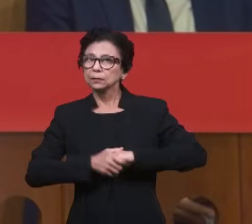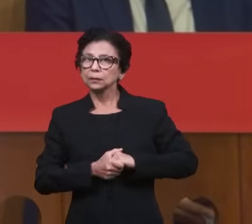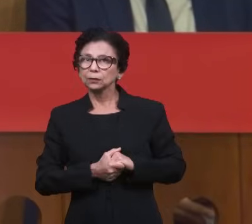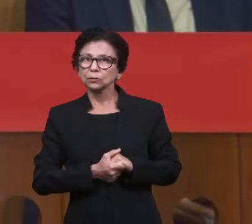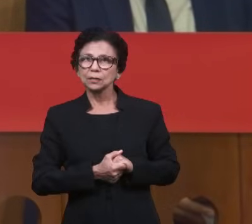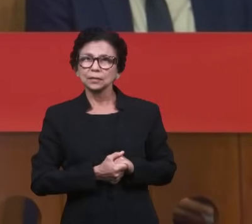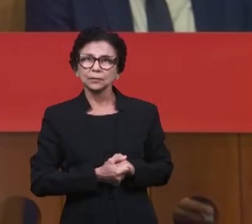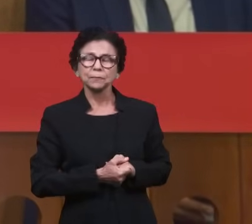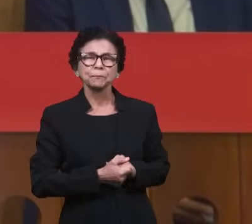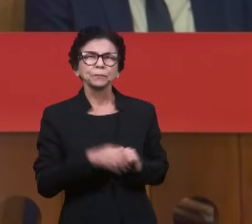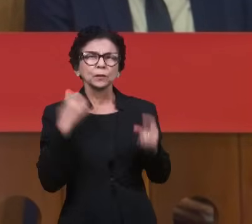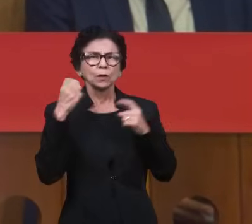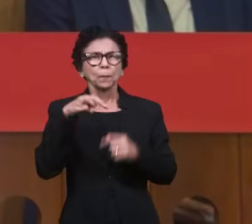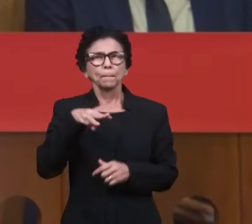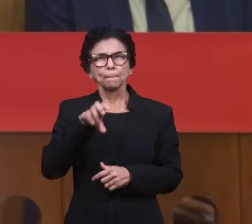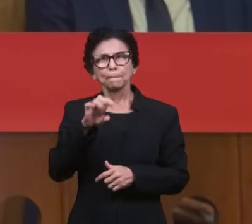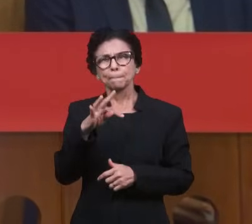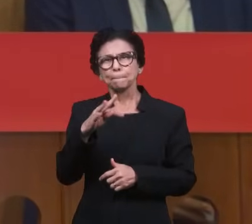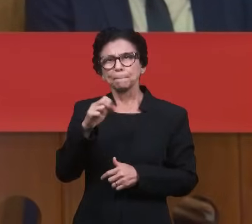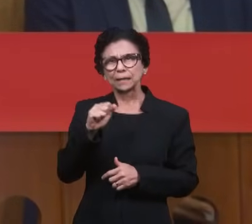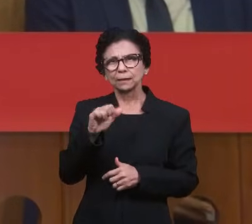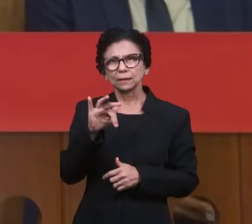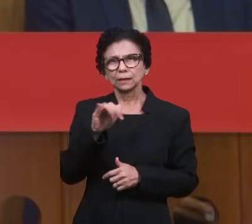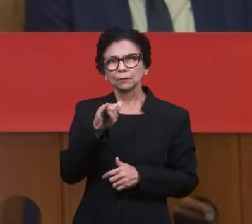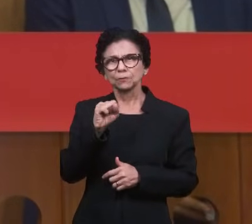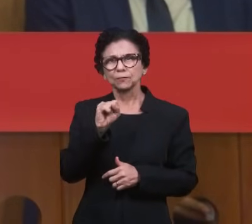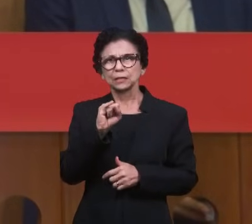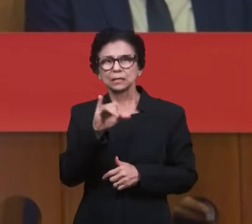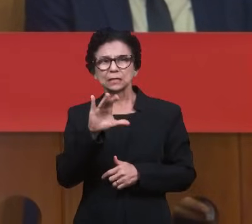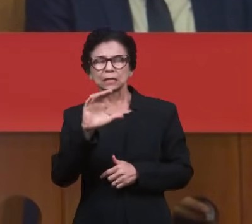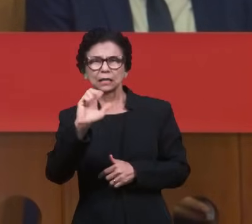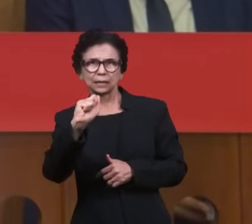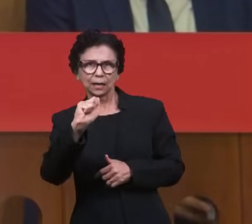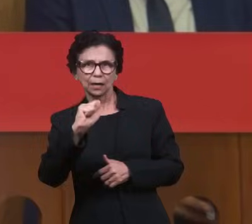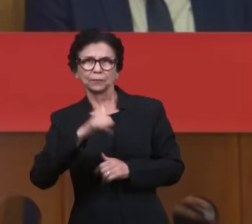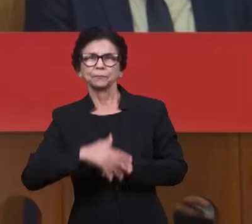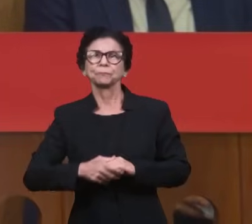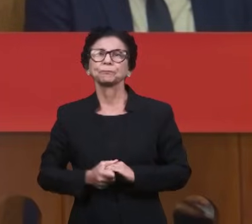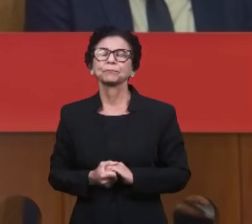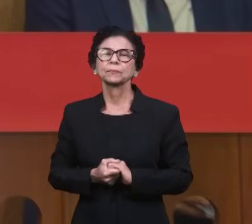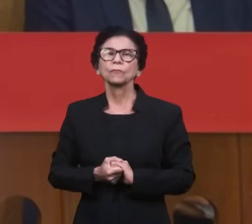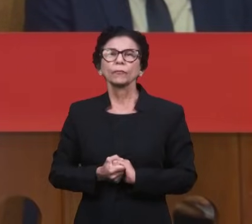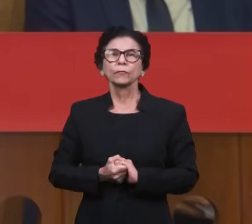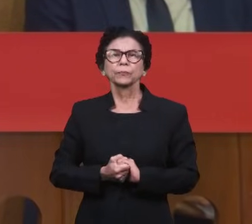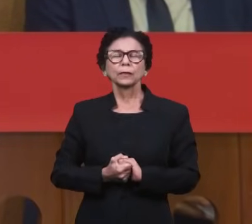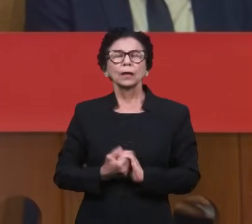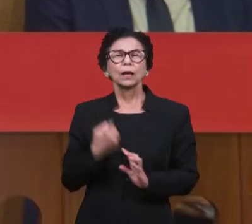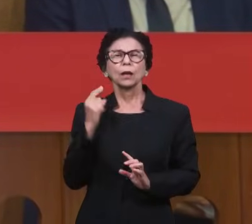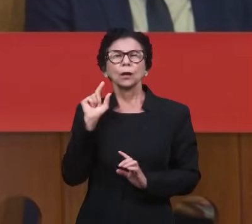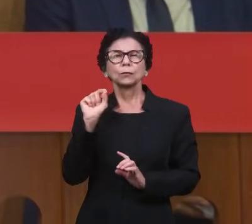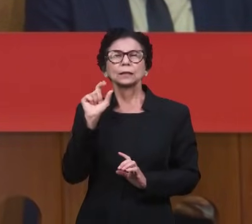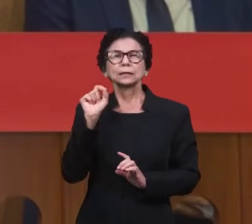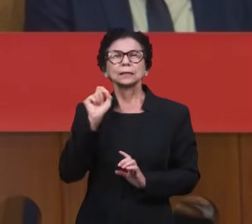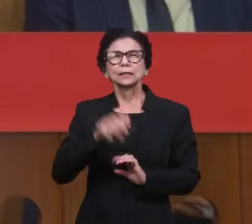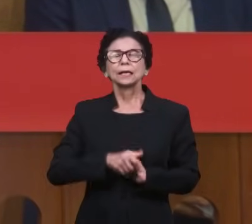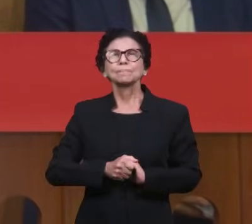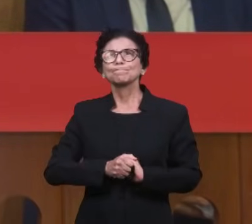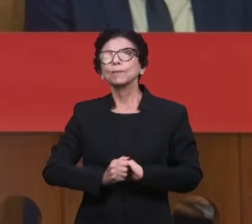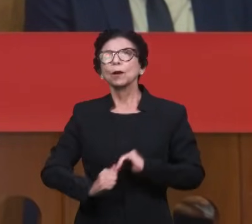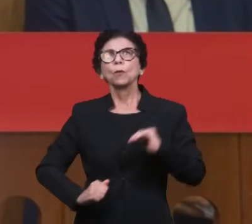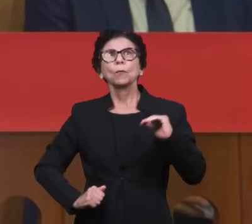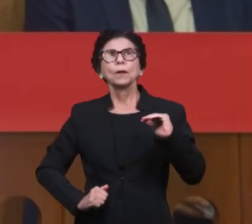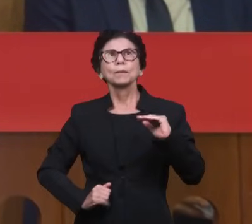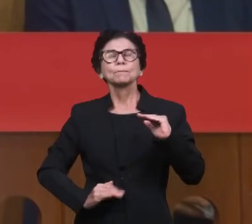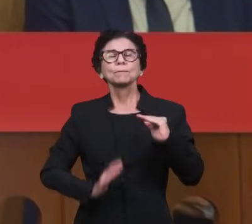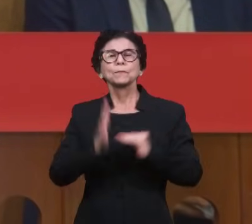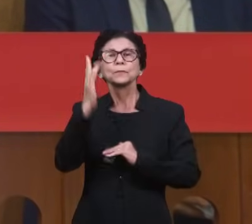eles entendiam que metafísica era um adendo ao princípio filosófico